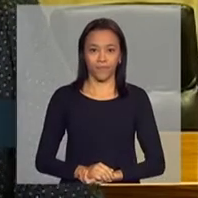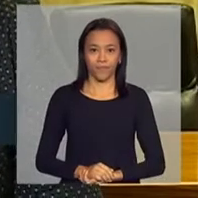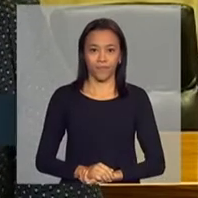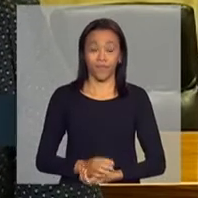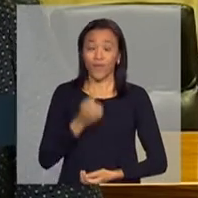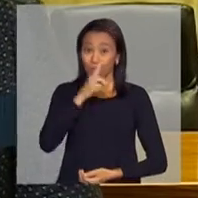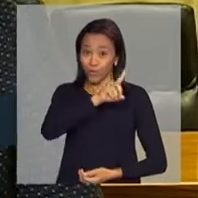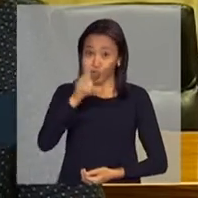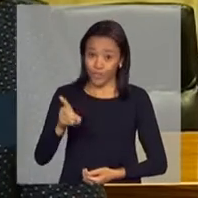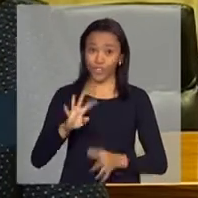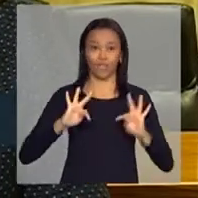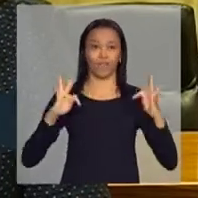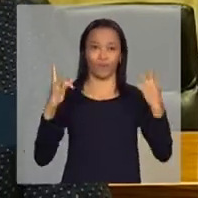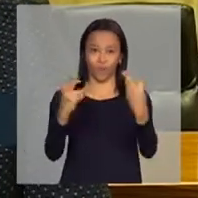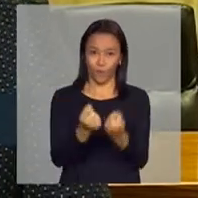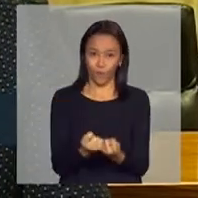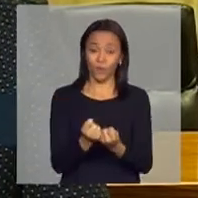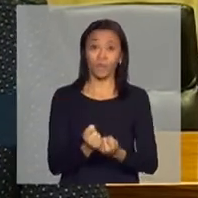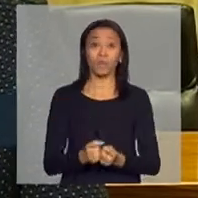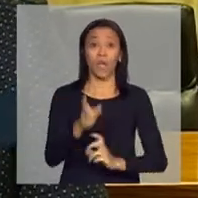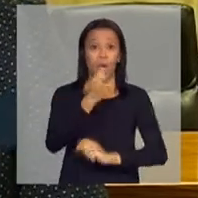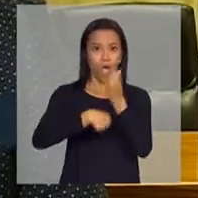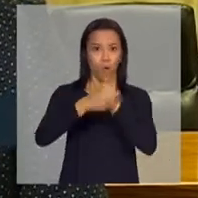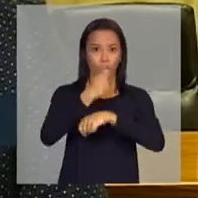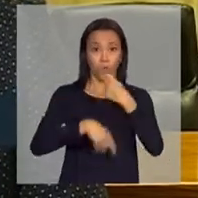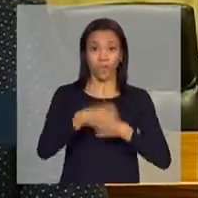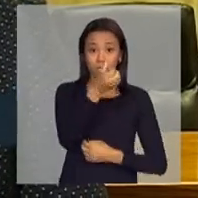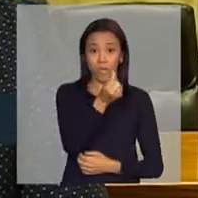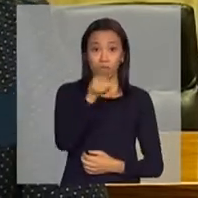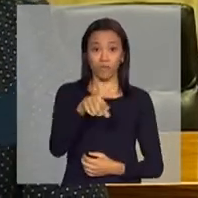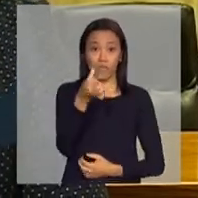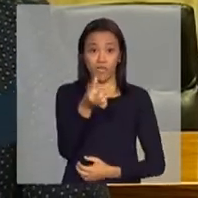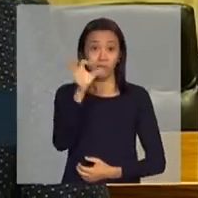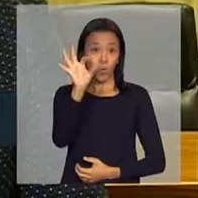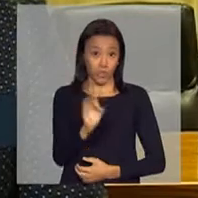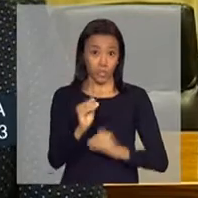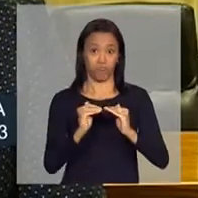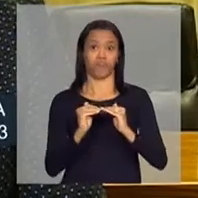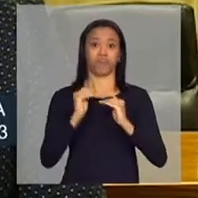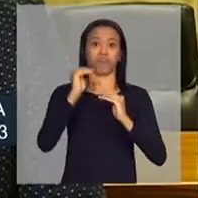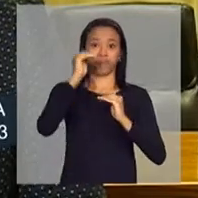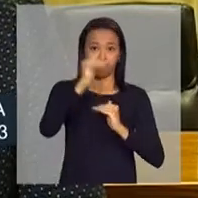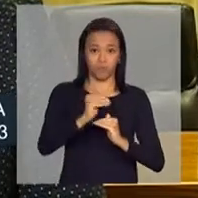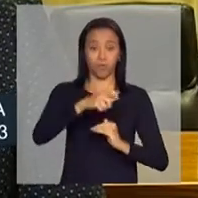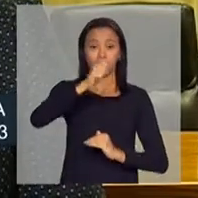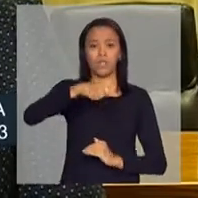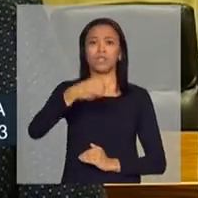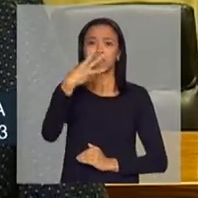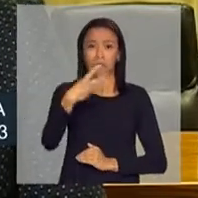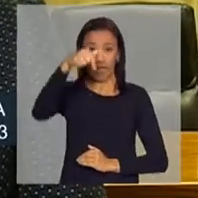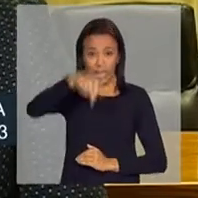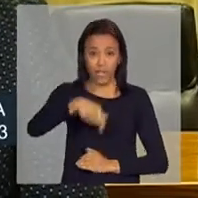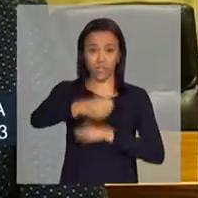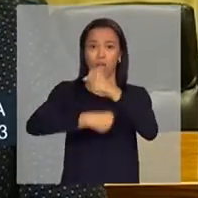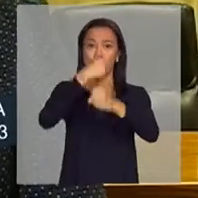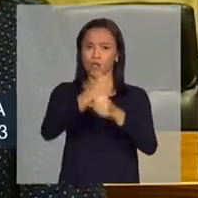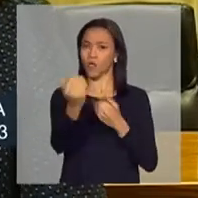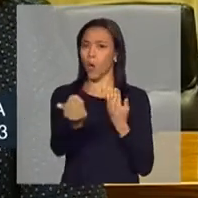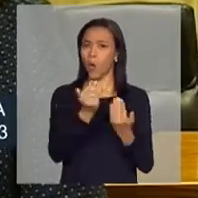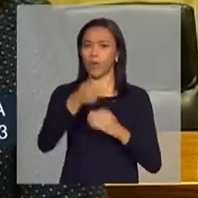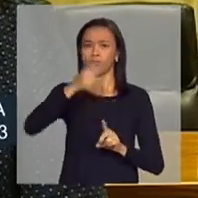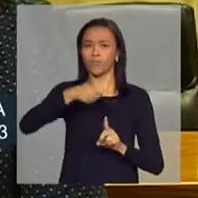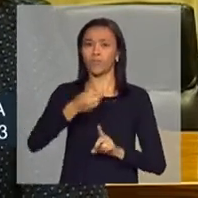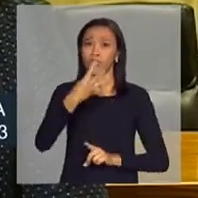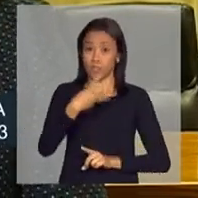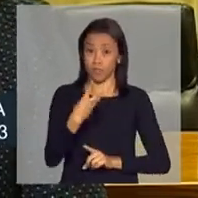Bom dia, Lúcia. Bom dia a todos. A economia cresceu 0,6% no primeiro trimestre deste ano, se comparada aos três